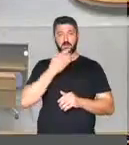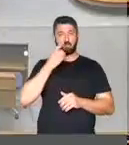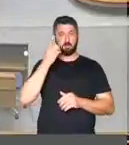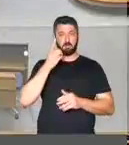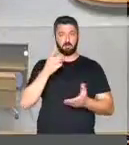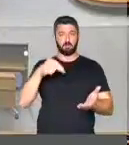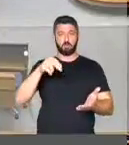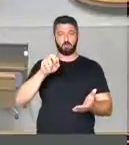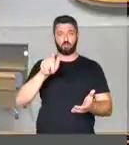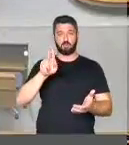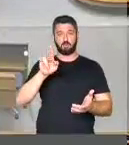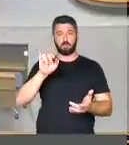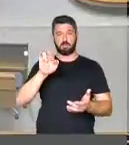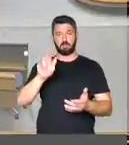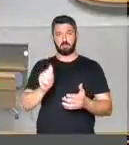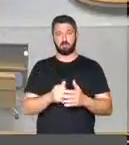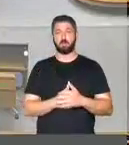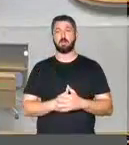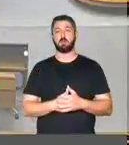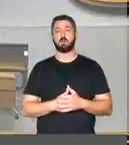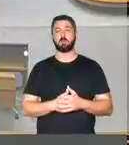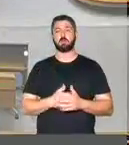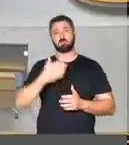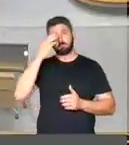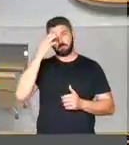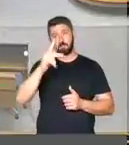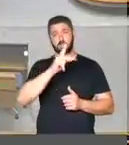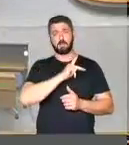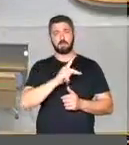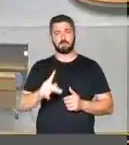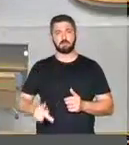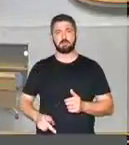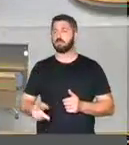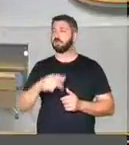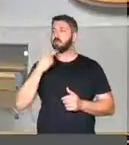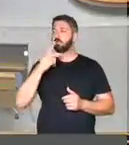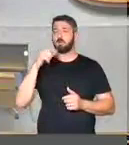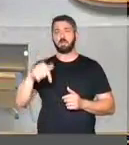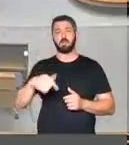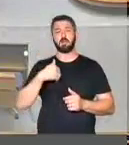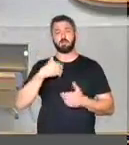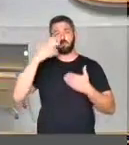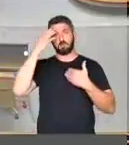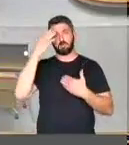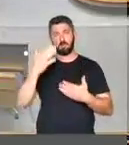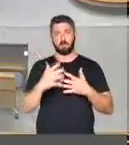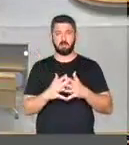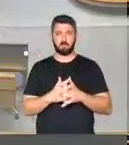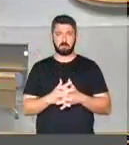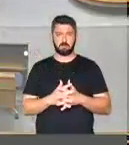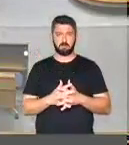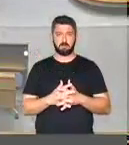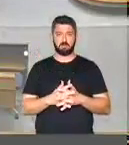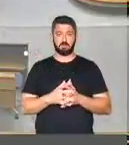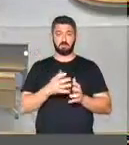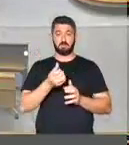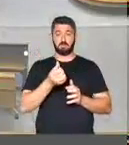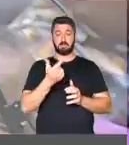Colega deputado Ronaldo Nogueira. Obrigado, presidente. Eu quero manifestar aqui o meu agradecimento aos